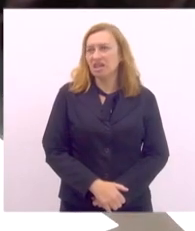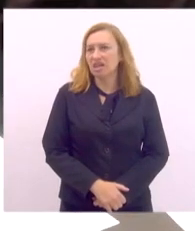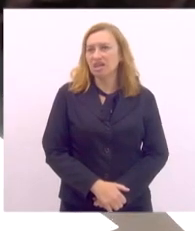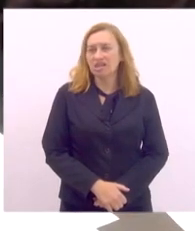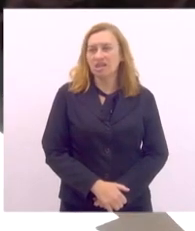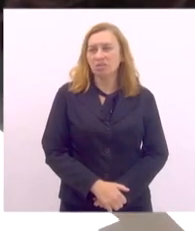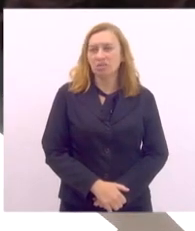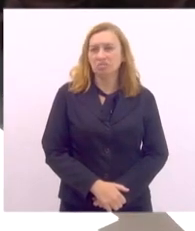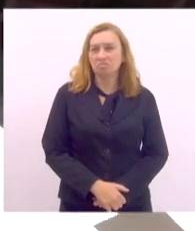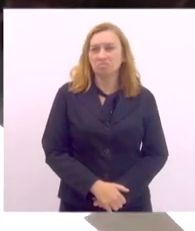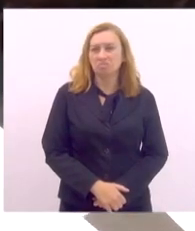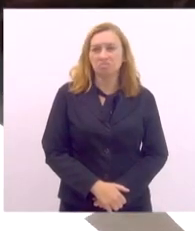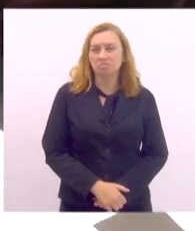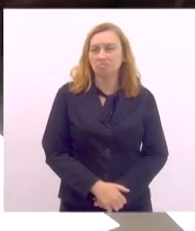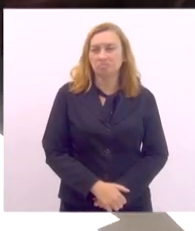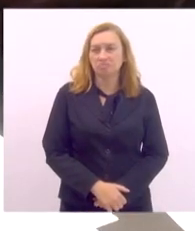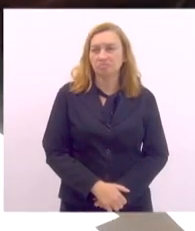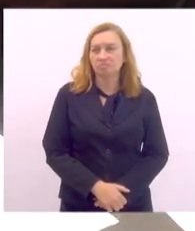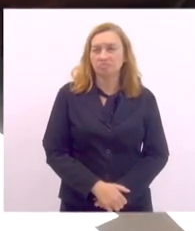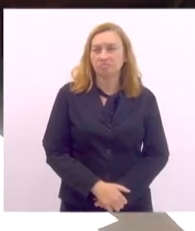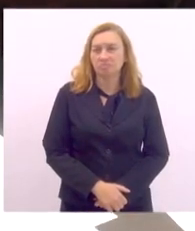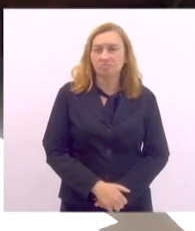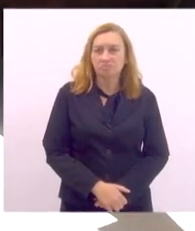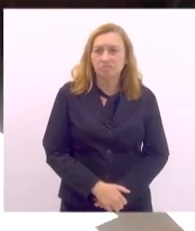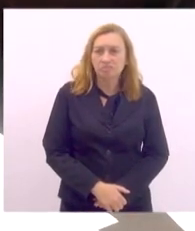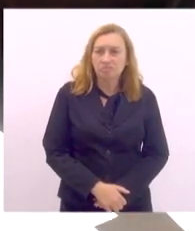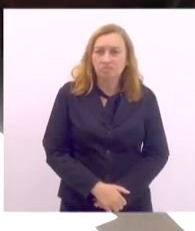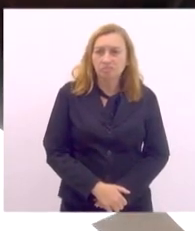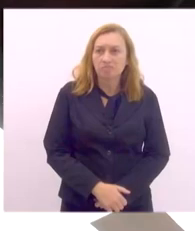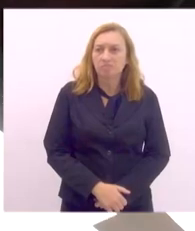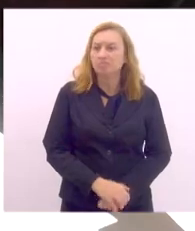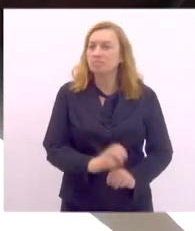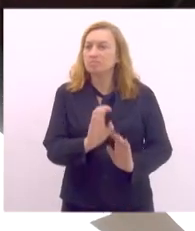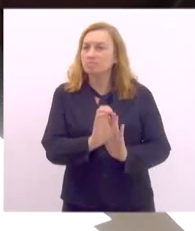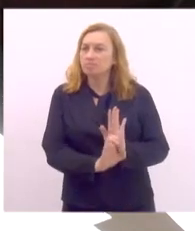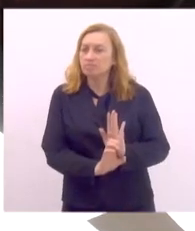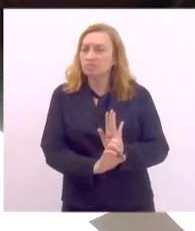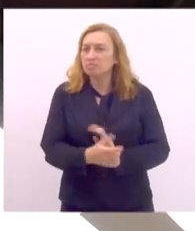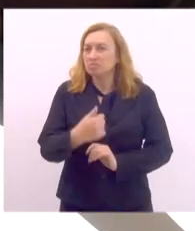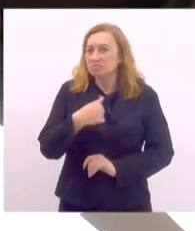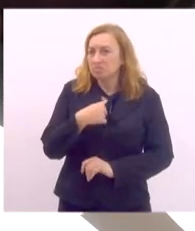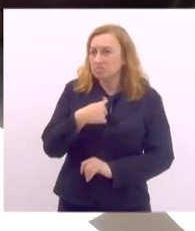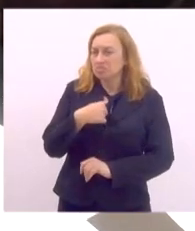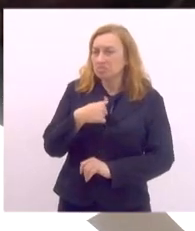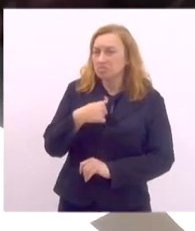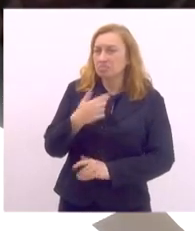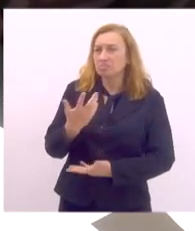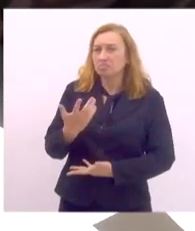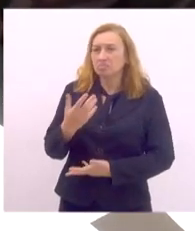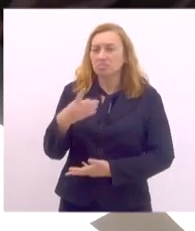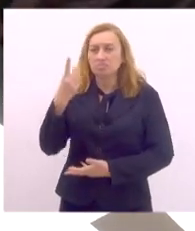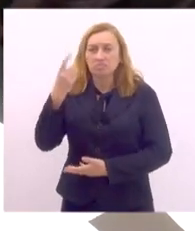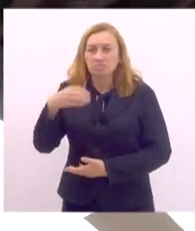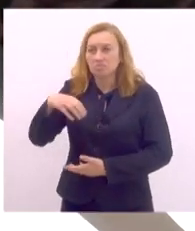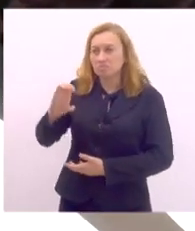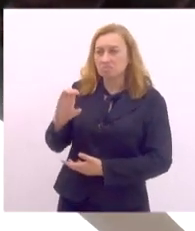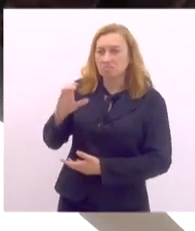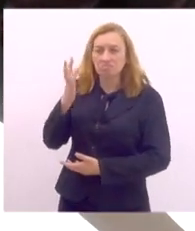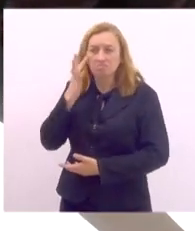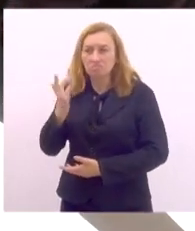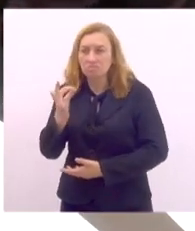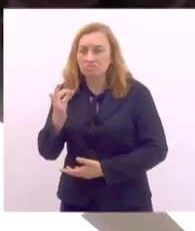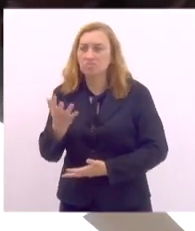em parte, eu não sei quem são os autores da emenda, pode ter sido até eu, nem quem for. Em parte, ele